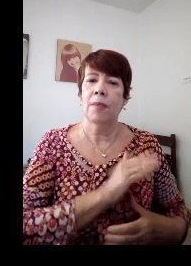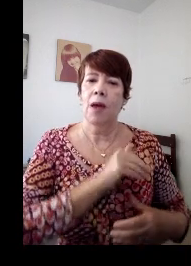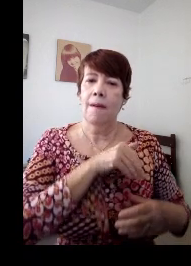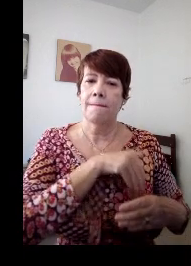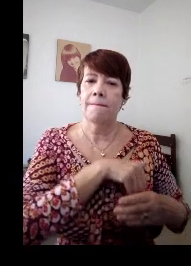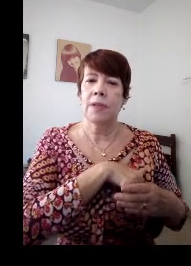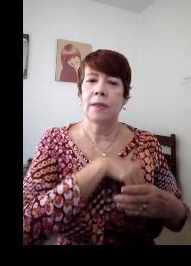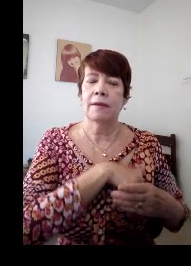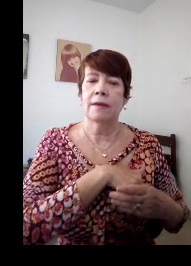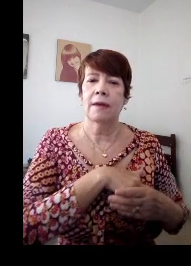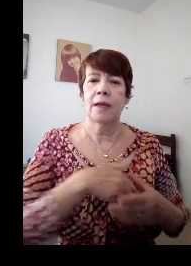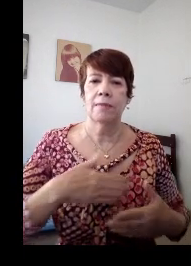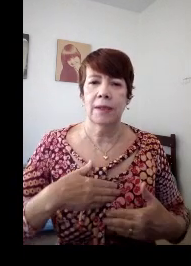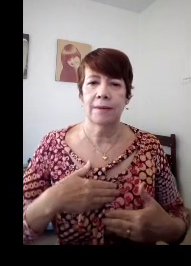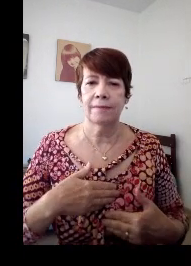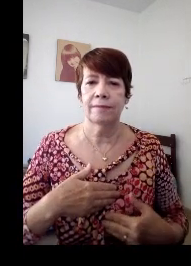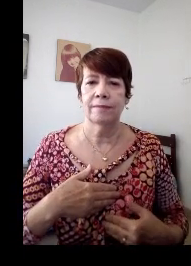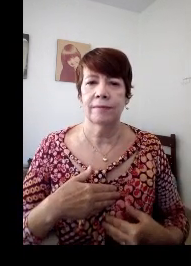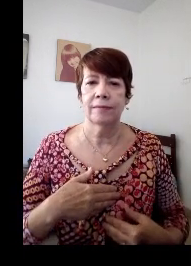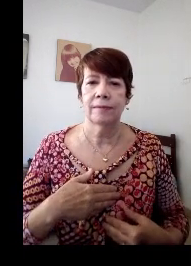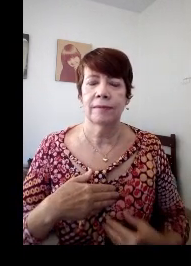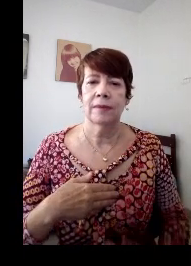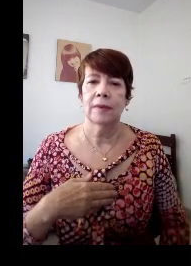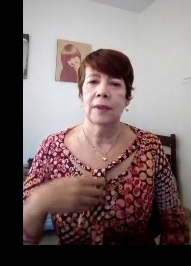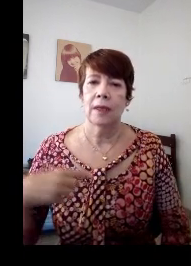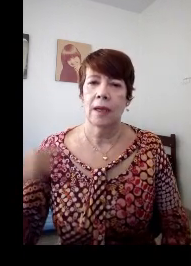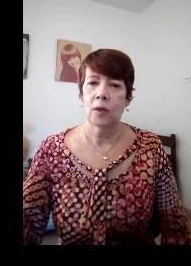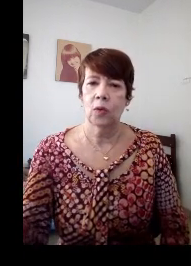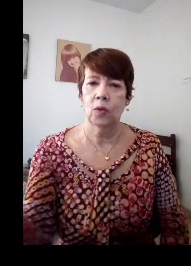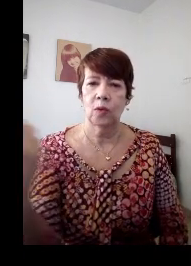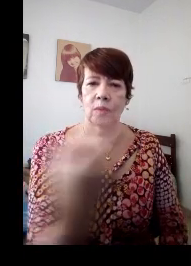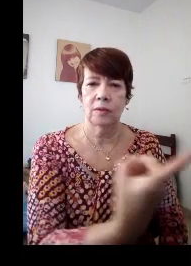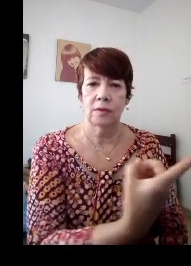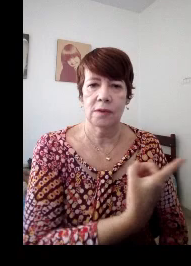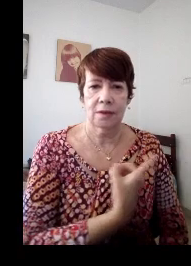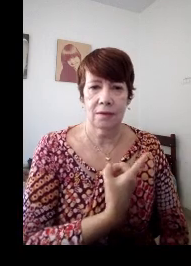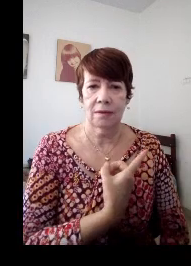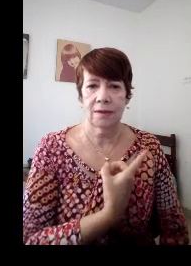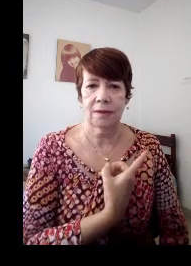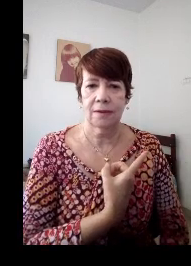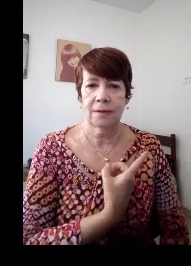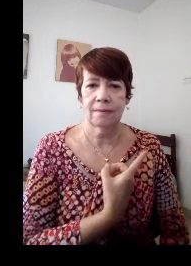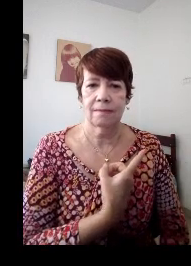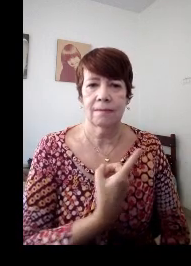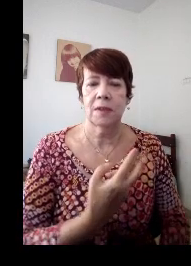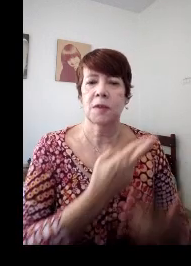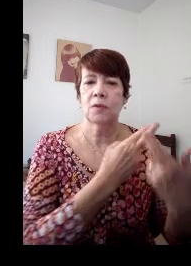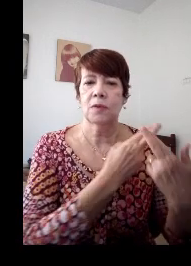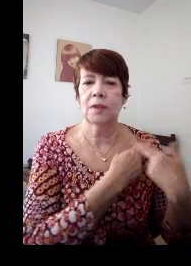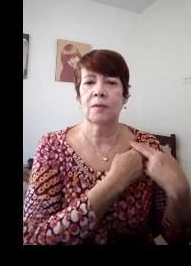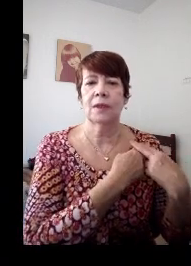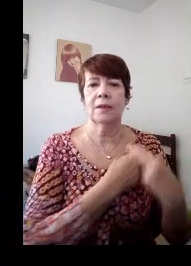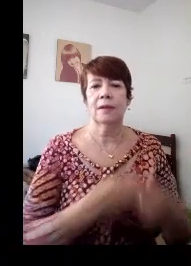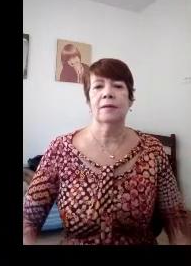Não está somente essa responsabilidade no outro, mas também em mim.